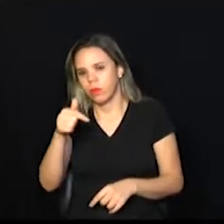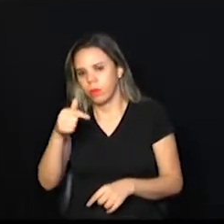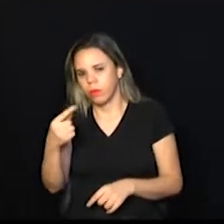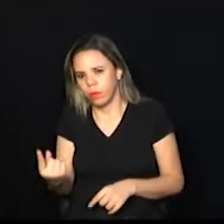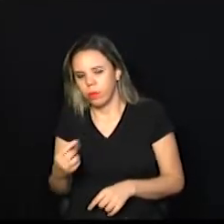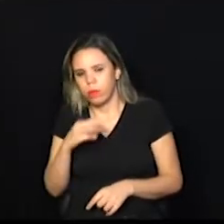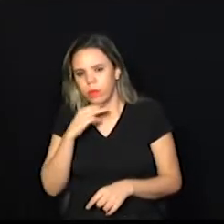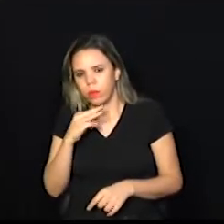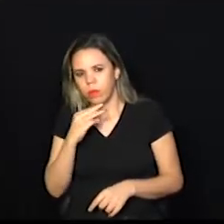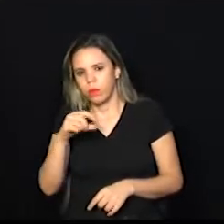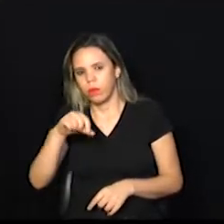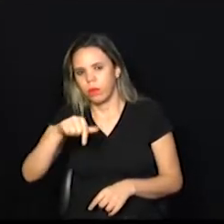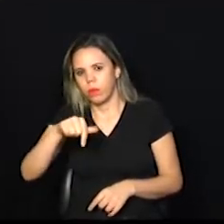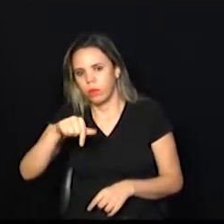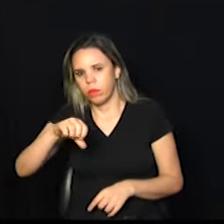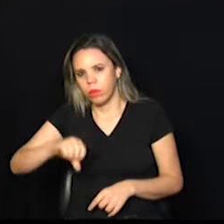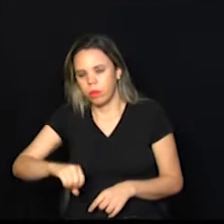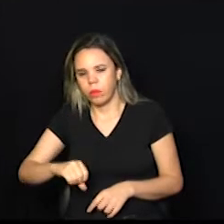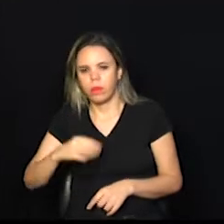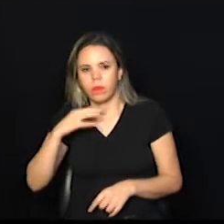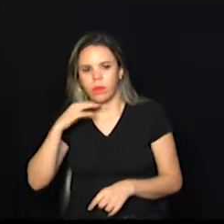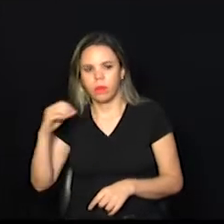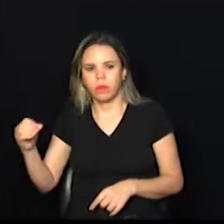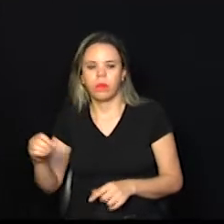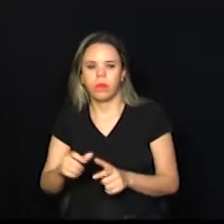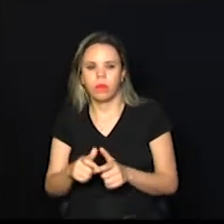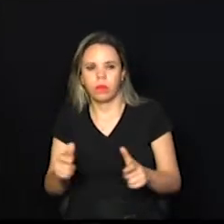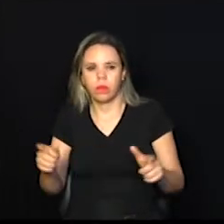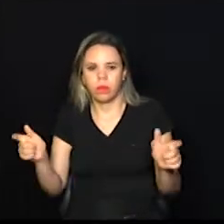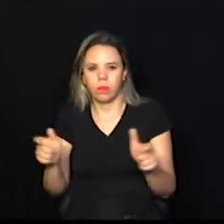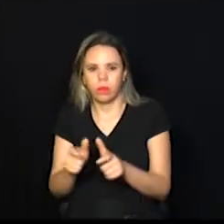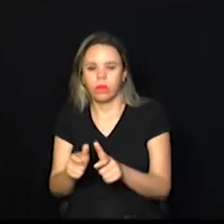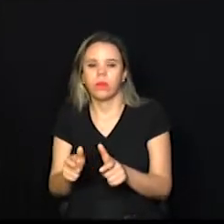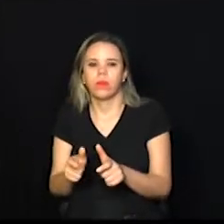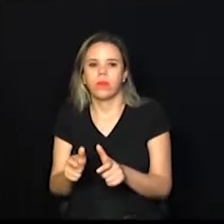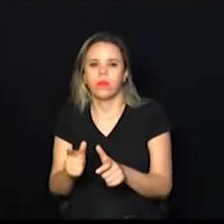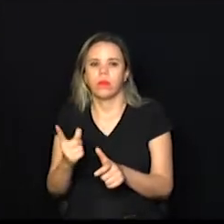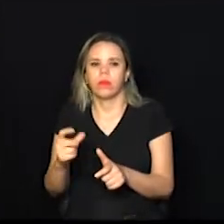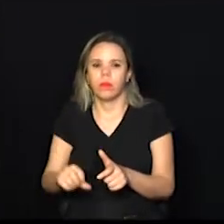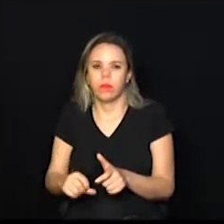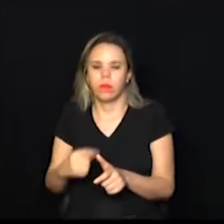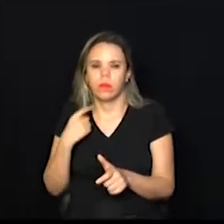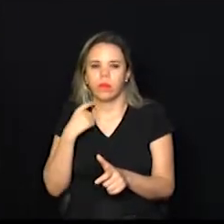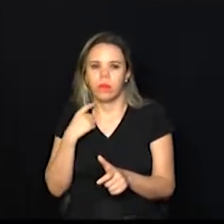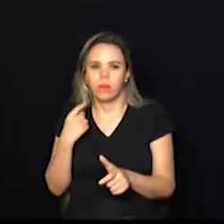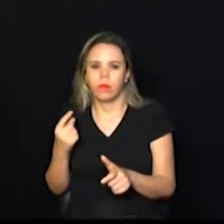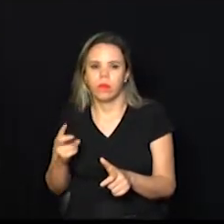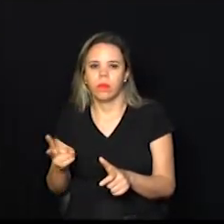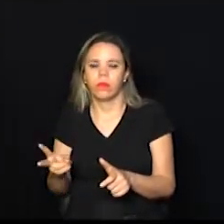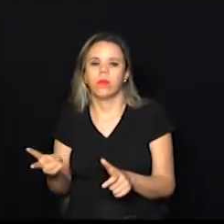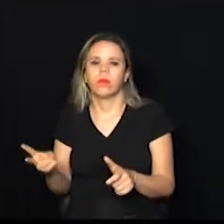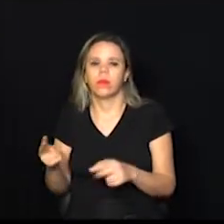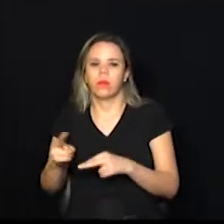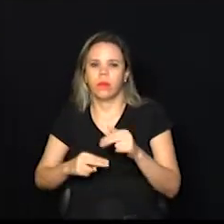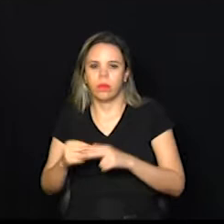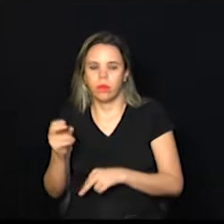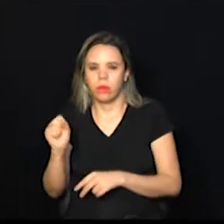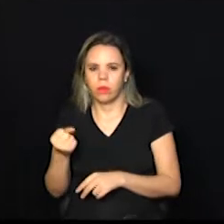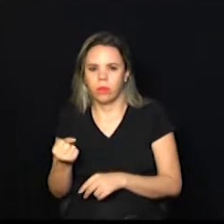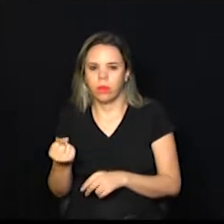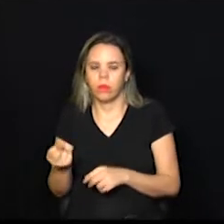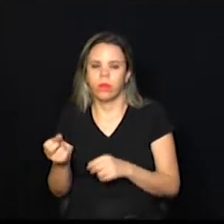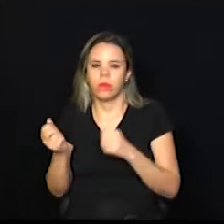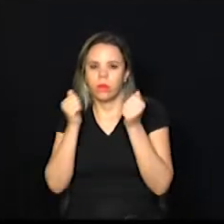março 79, abril teve uma grande queda, 19, maio continuou, junho 8, julho já